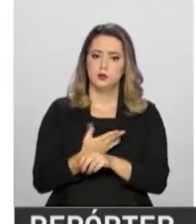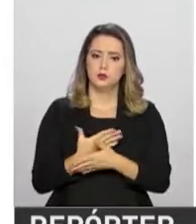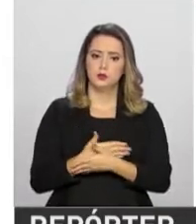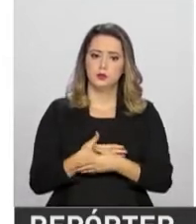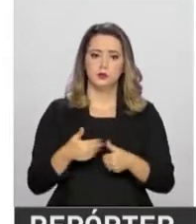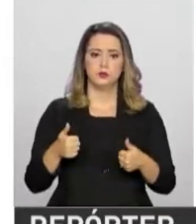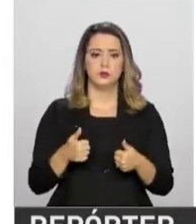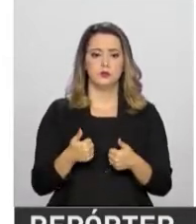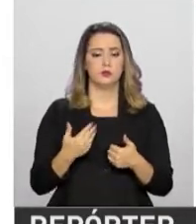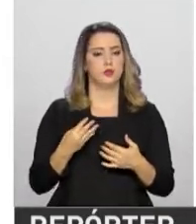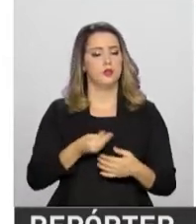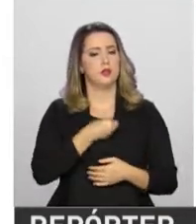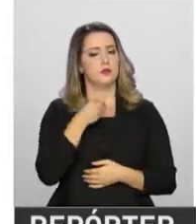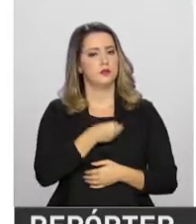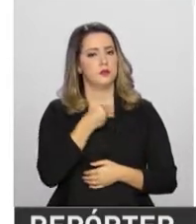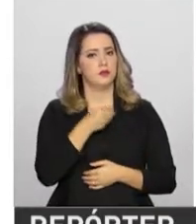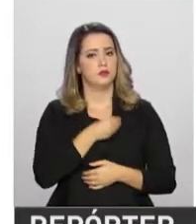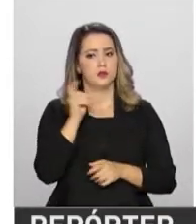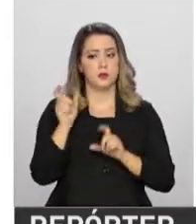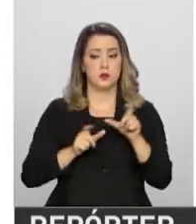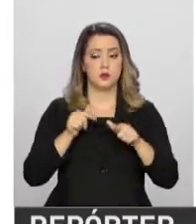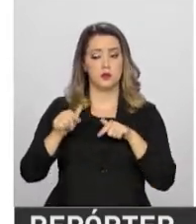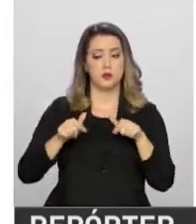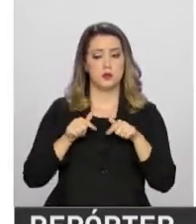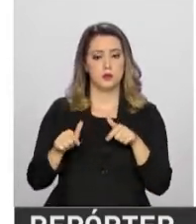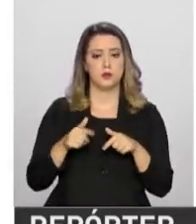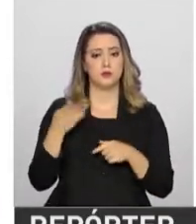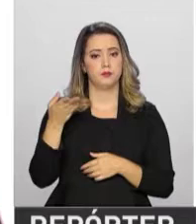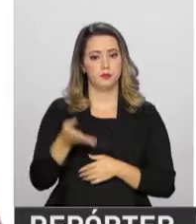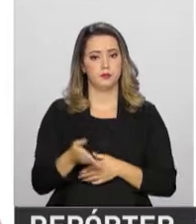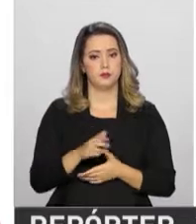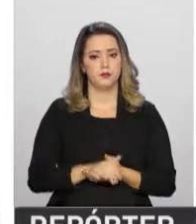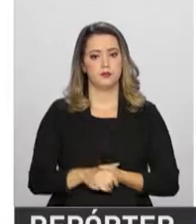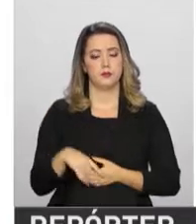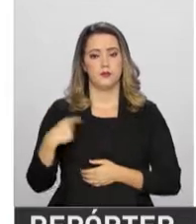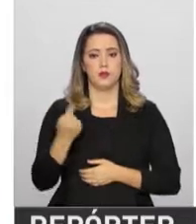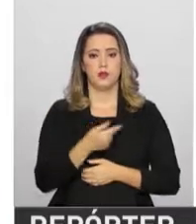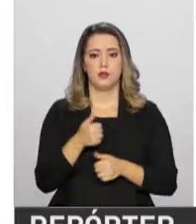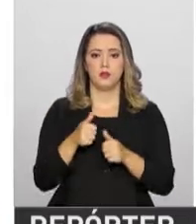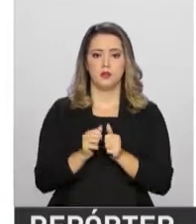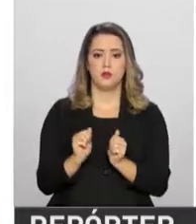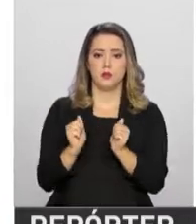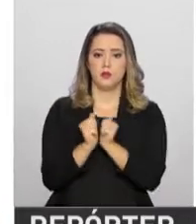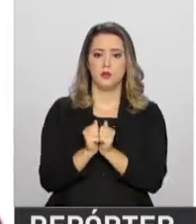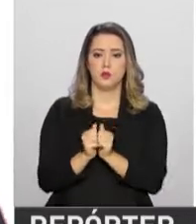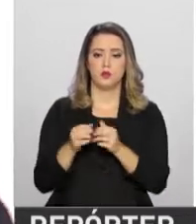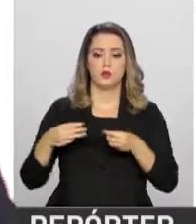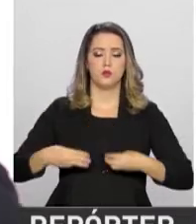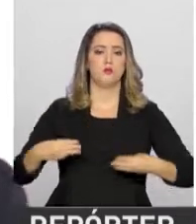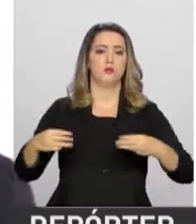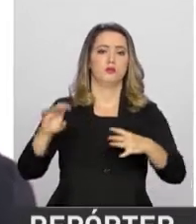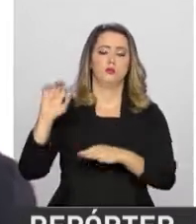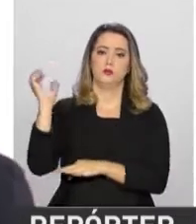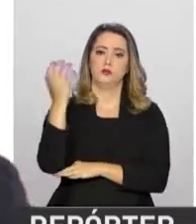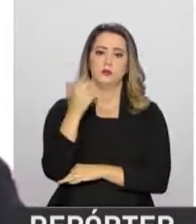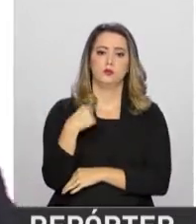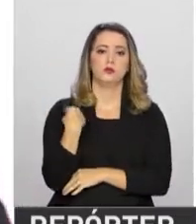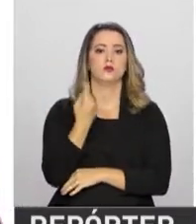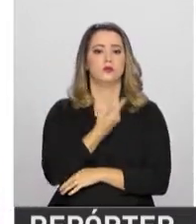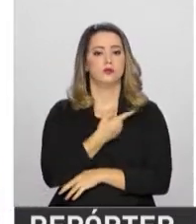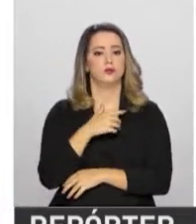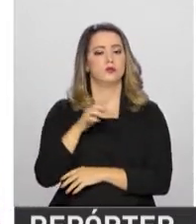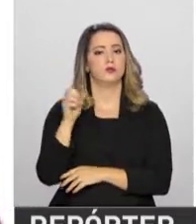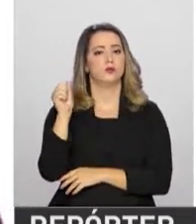a qualidade de vida para quem vai trabalhar por aqui nós somos ligados ao meio ambiente não é e má gestão só de